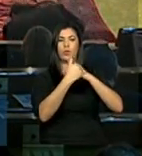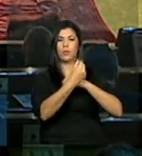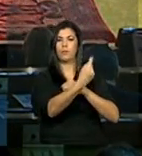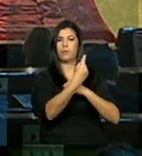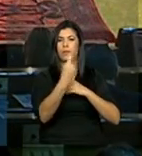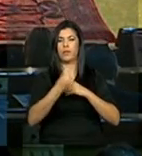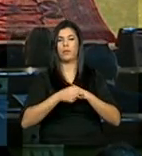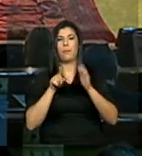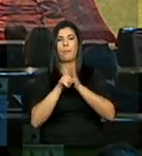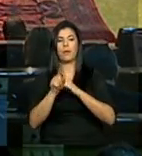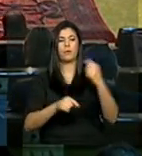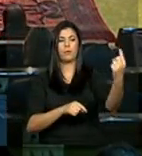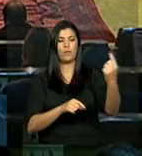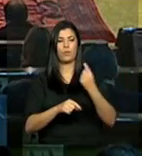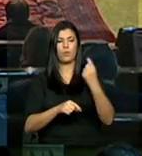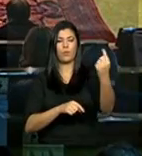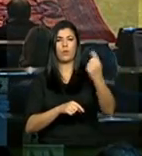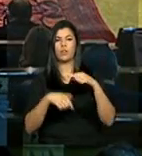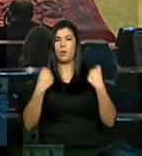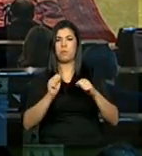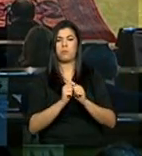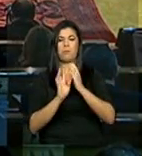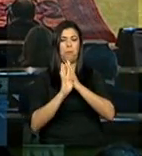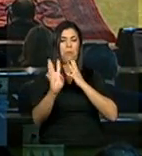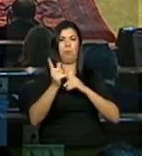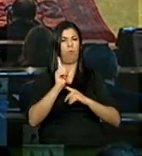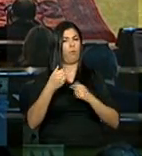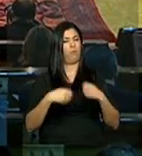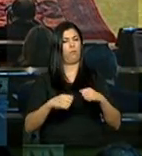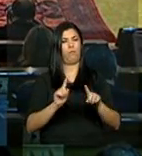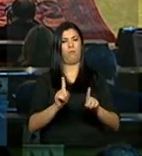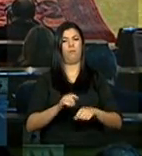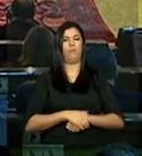as perguntas um a um, não havendo necessidade de formar fila.